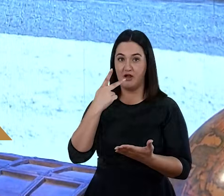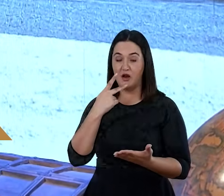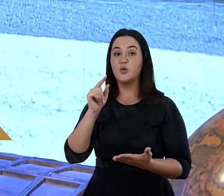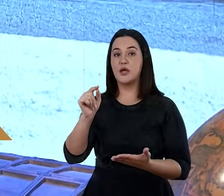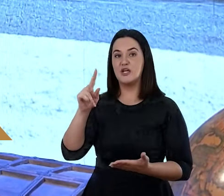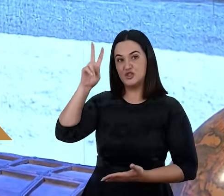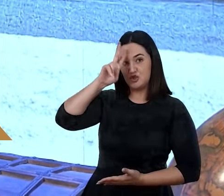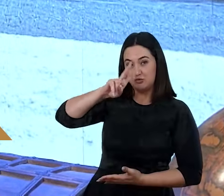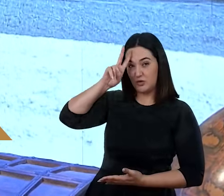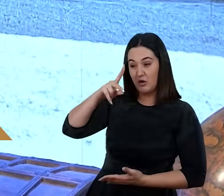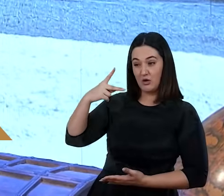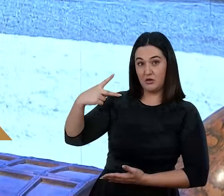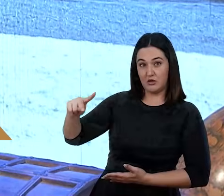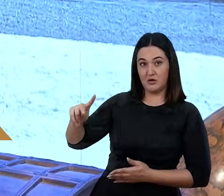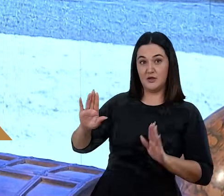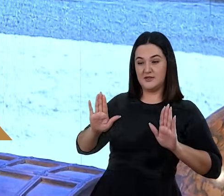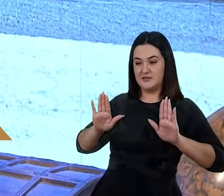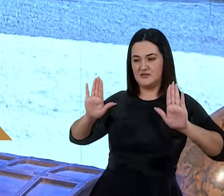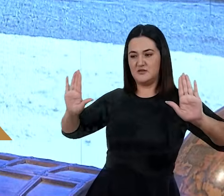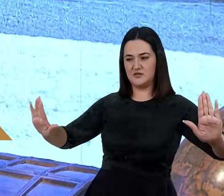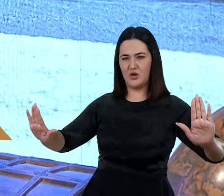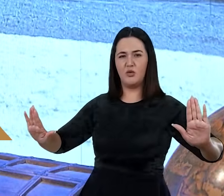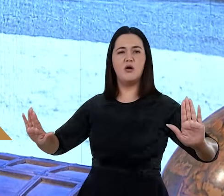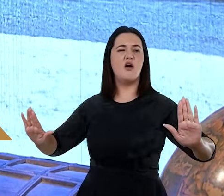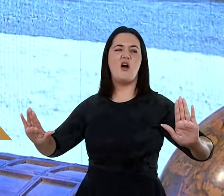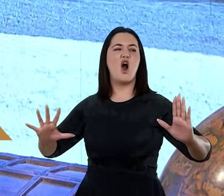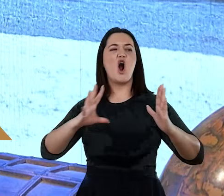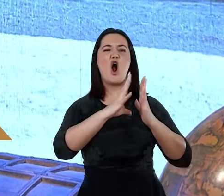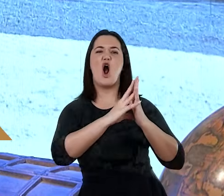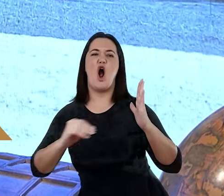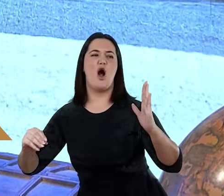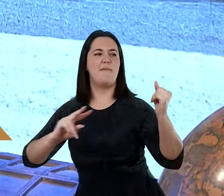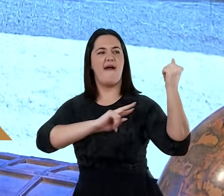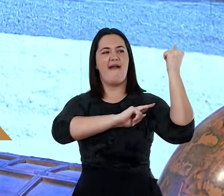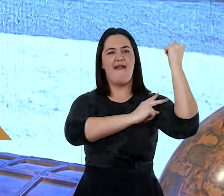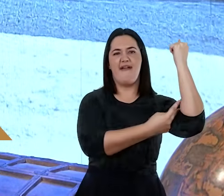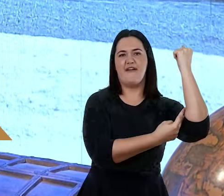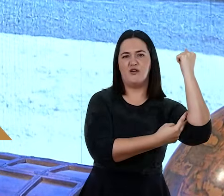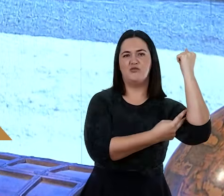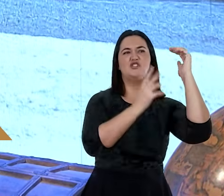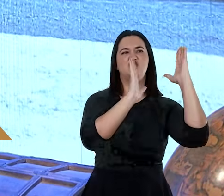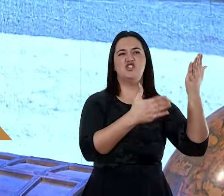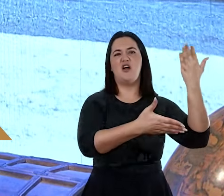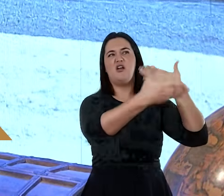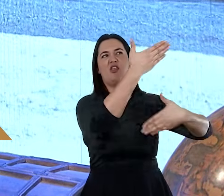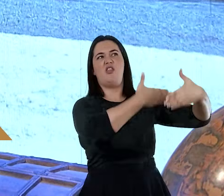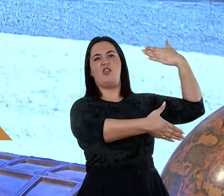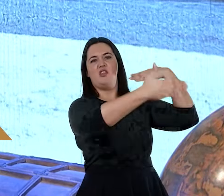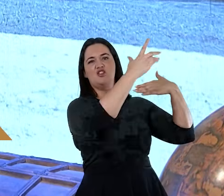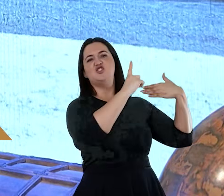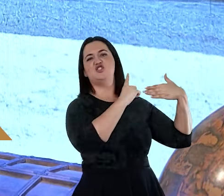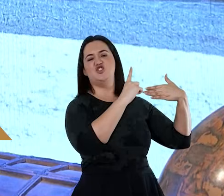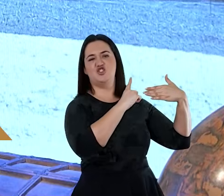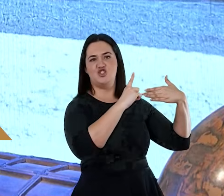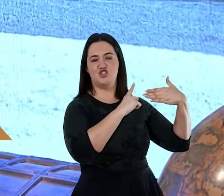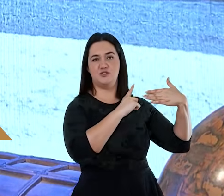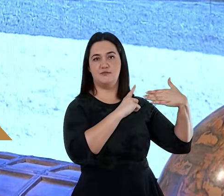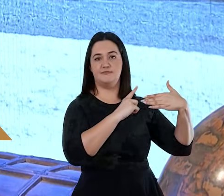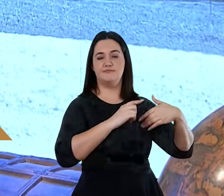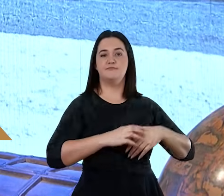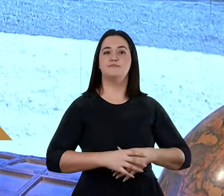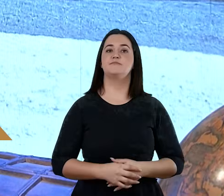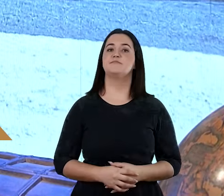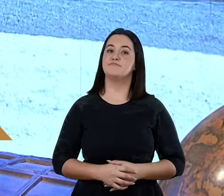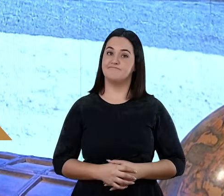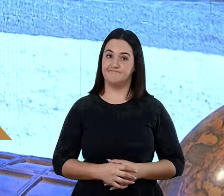que a história de Sansão inspirava-se nas versões gregas de Hércules, que já circulavam entre os hebreus no início da